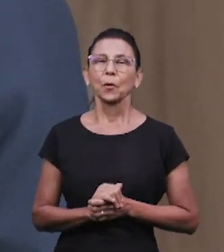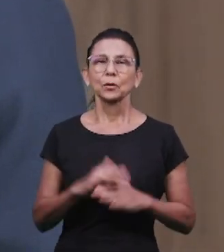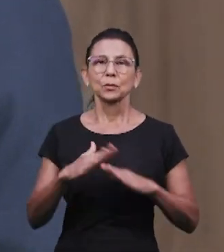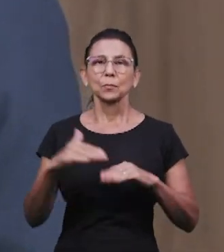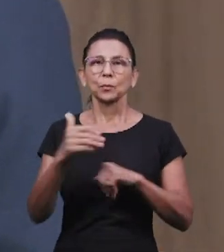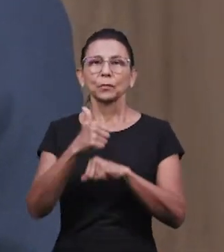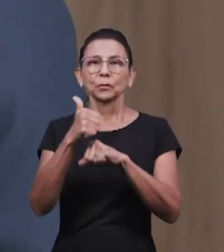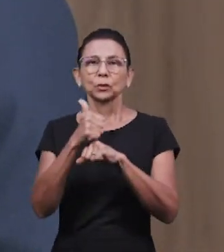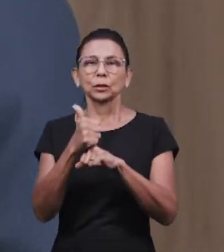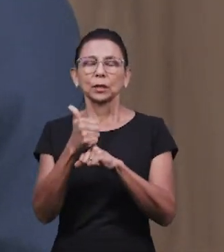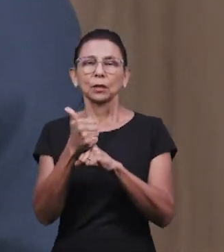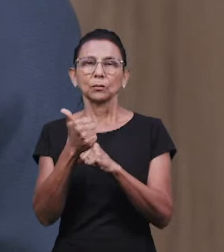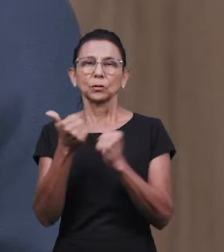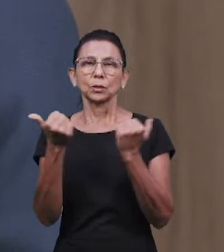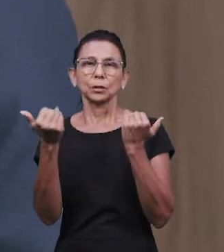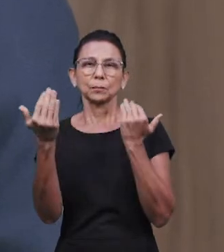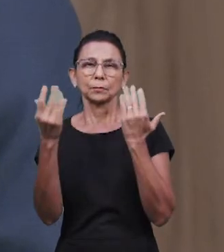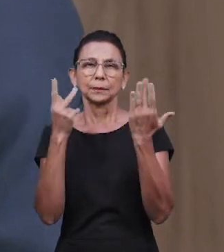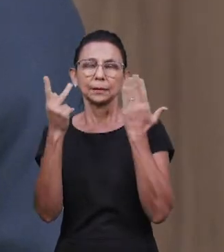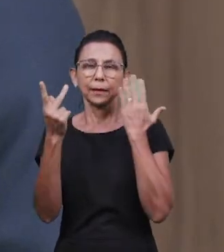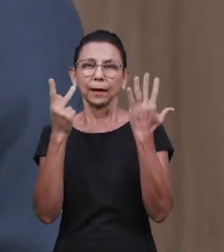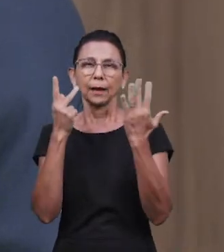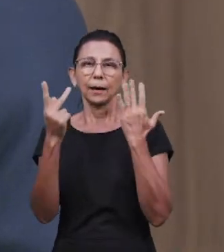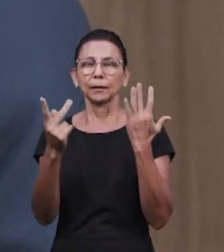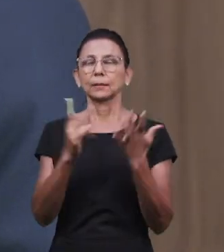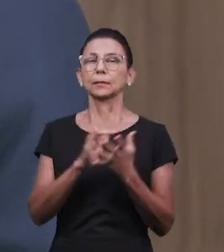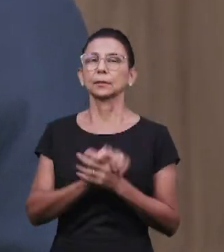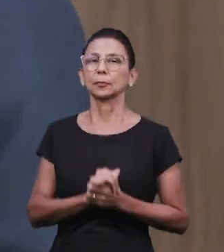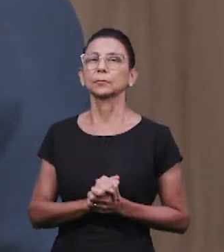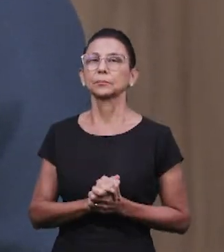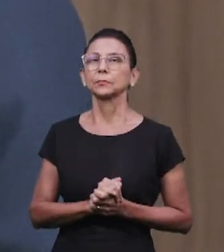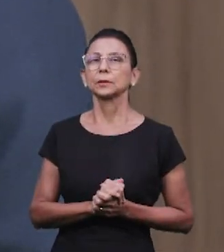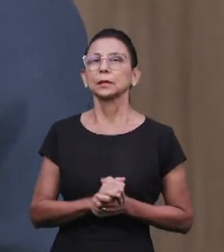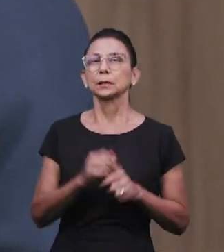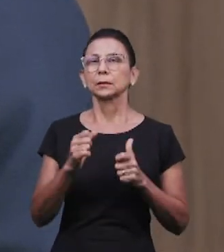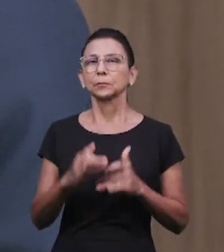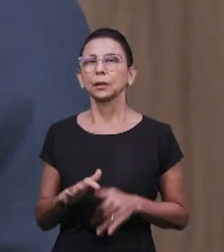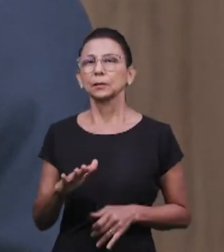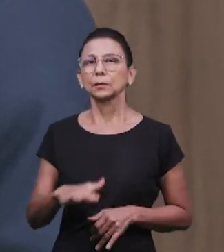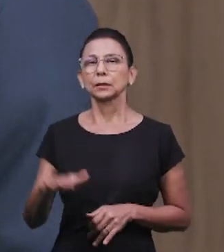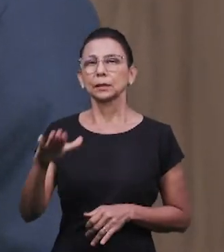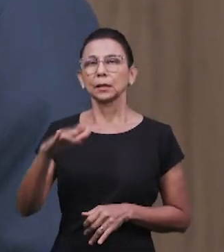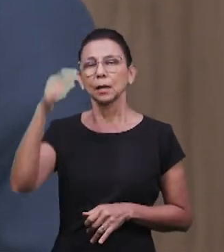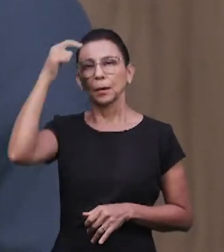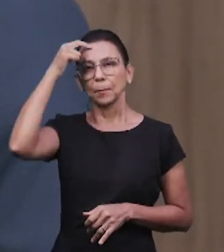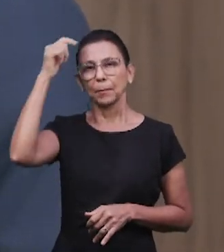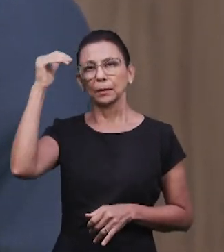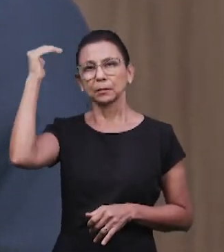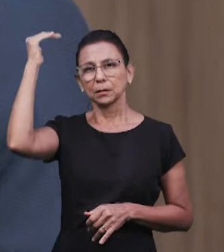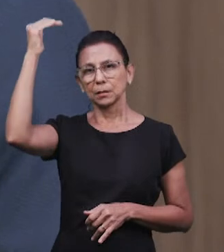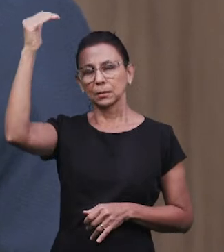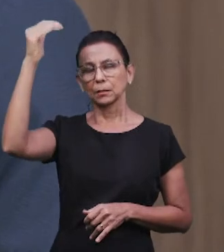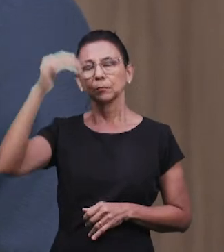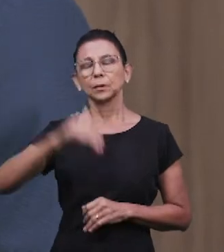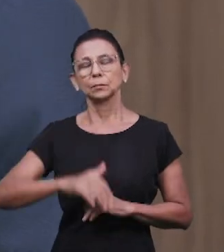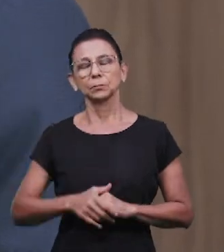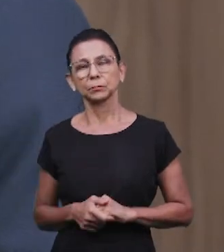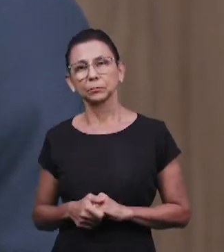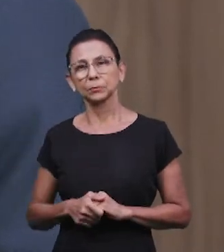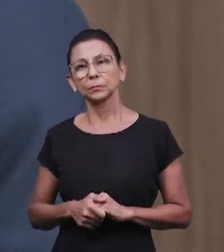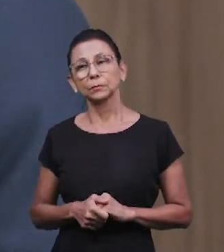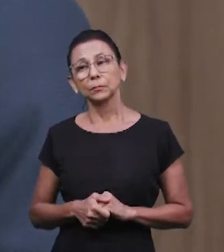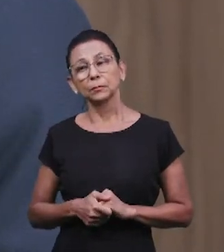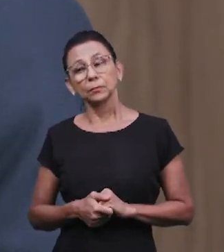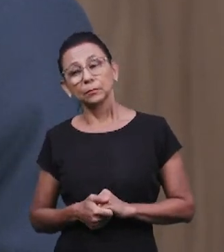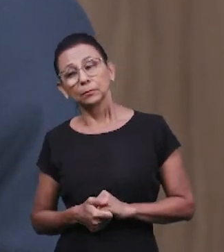têm mais conhecimento que os imperadores romanos, né? Porque o conhecimento hoje está muito abrangente. Às vezes, o questionamento da criança é que ela aprendeu